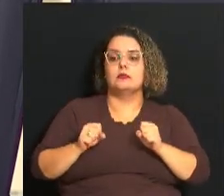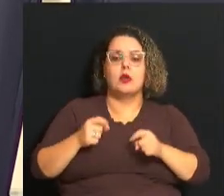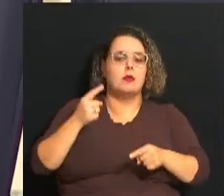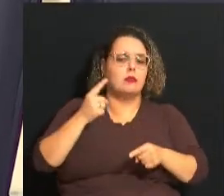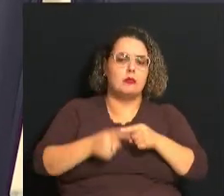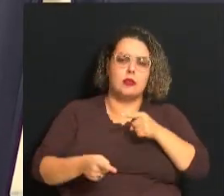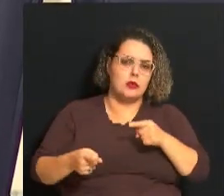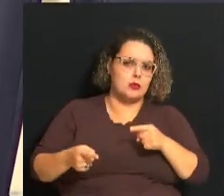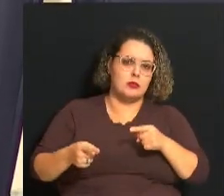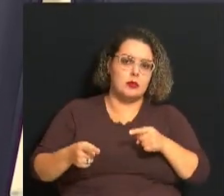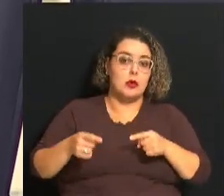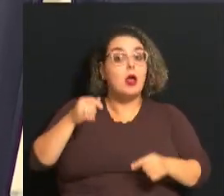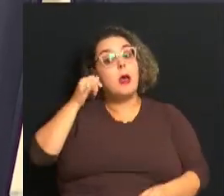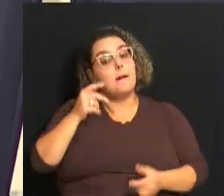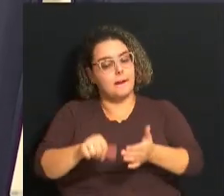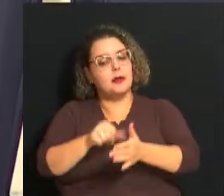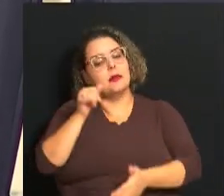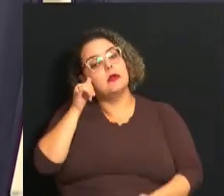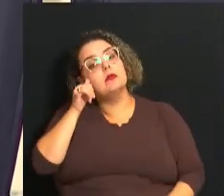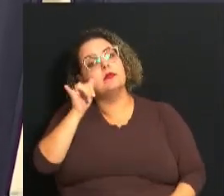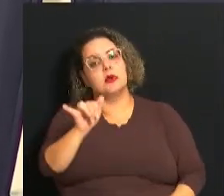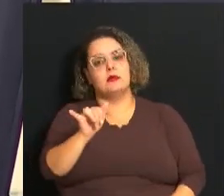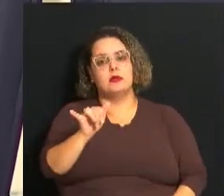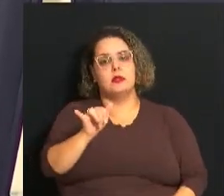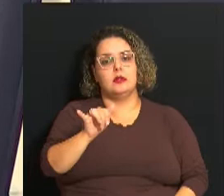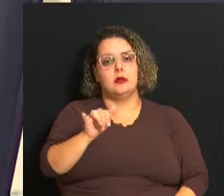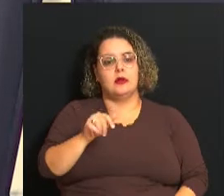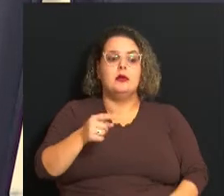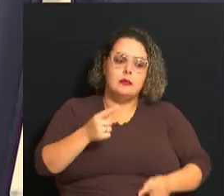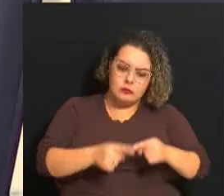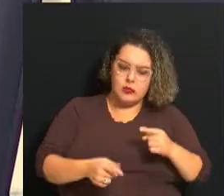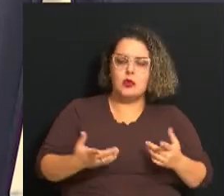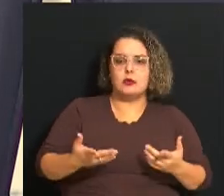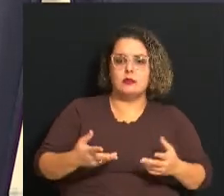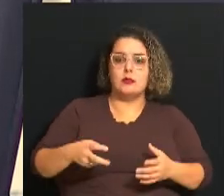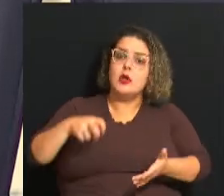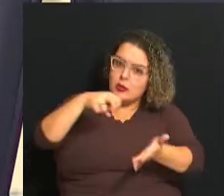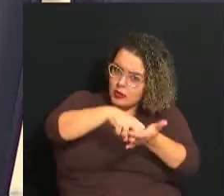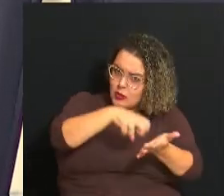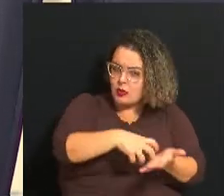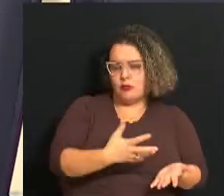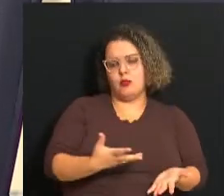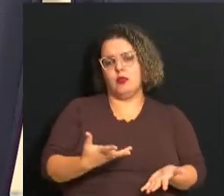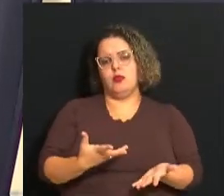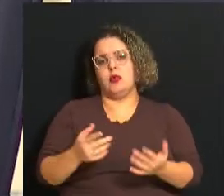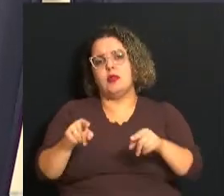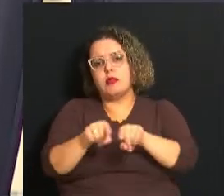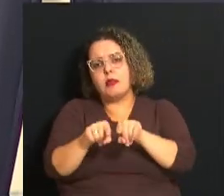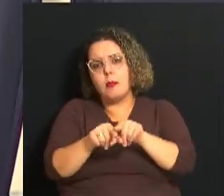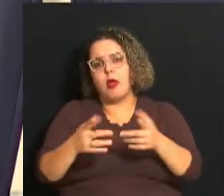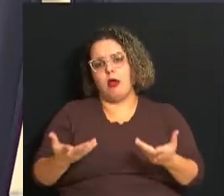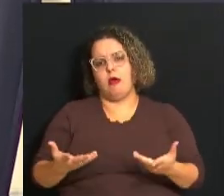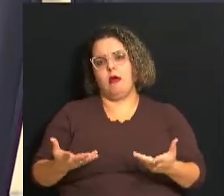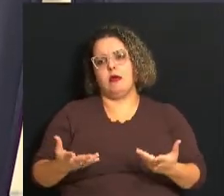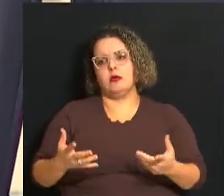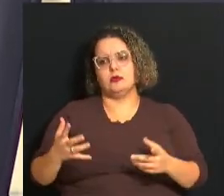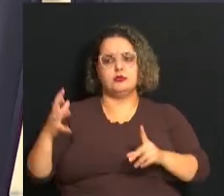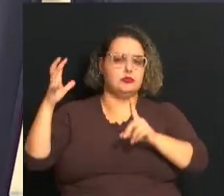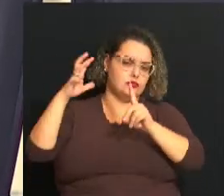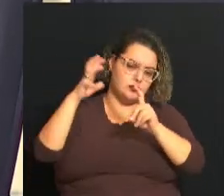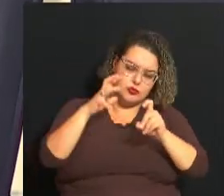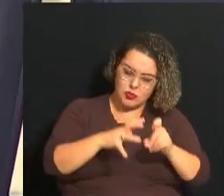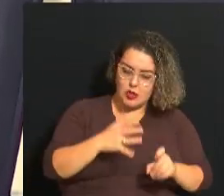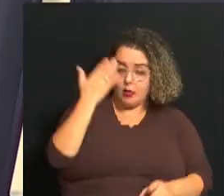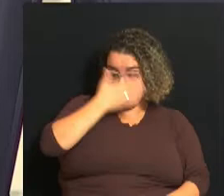primeiro prevenir coíbe né E também obviamente punir né os casos né de assédio tal